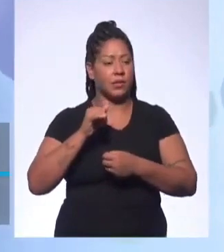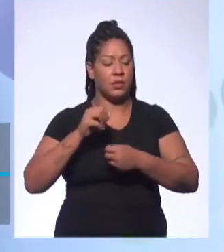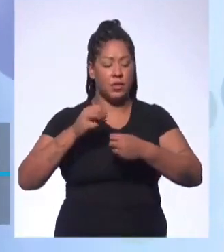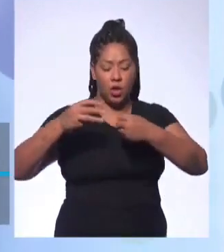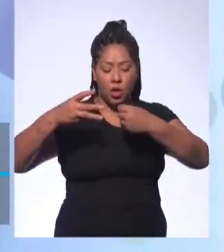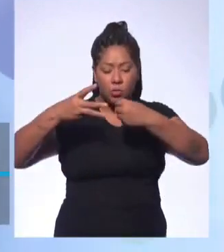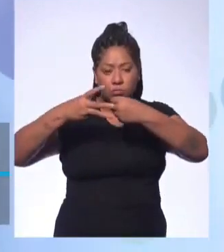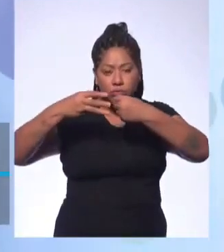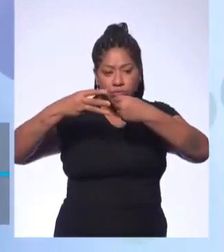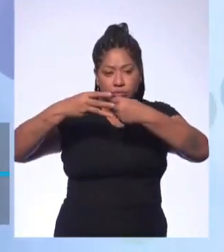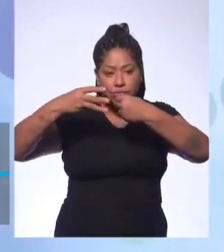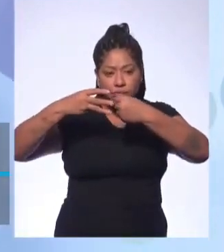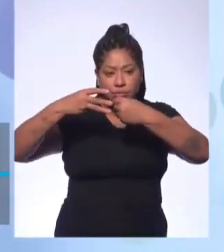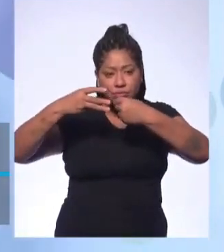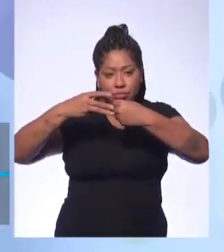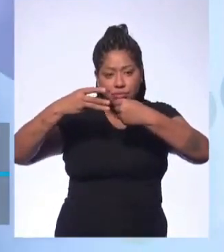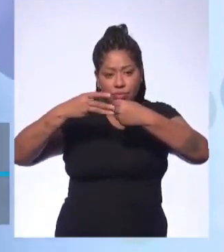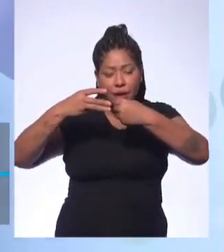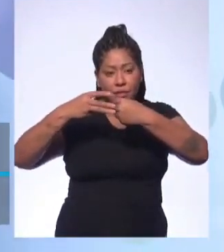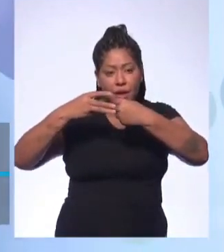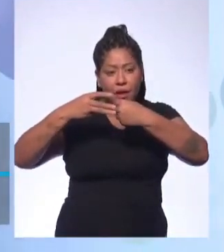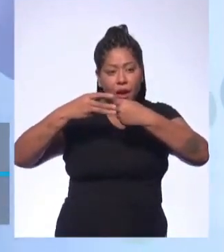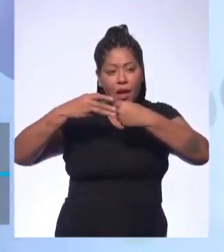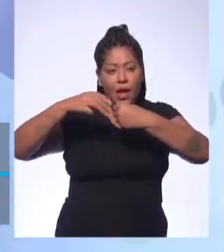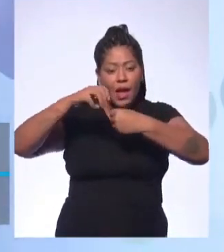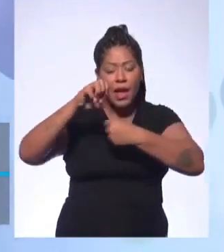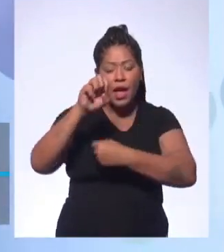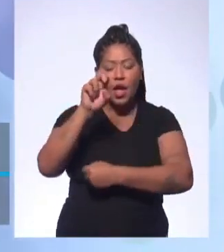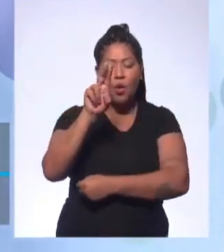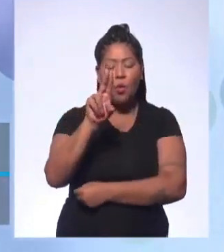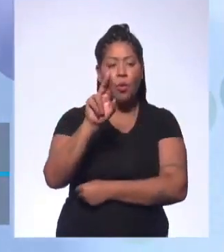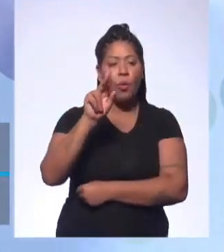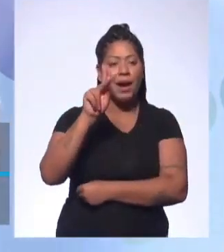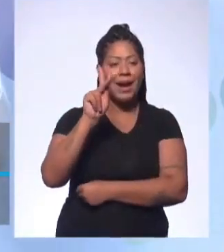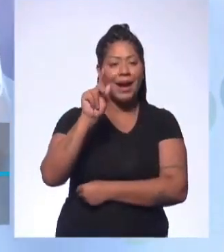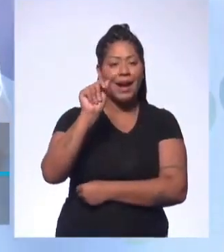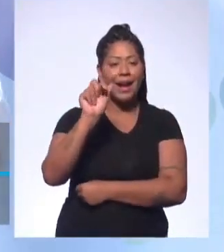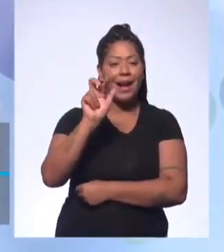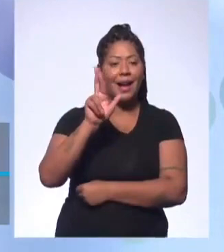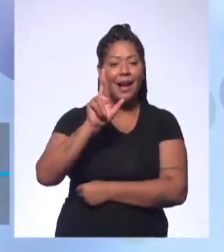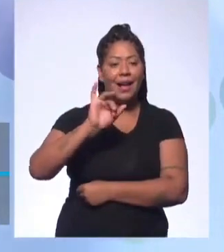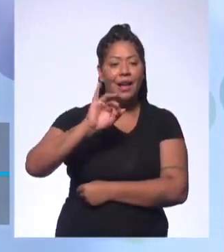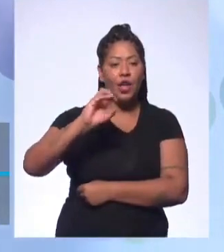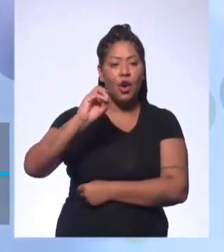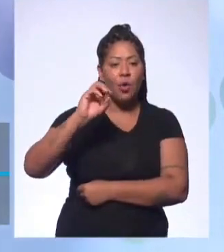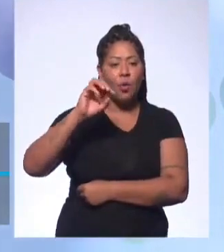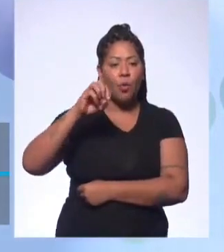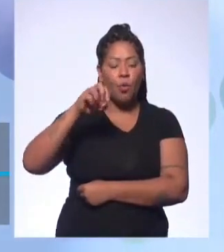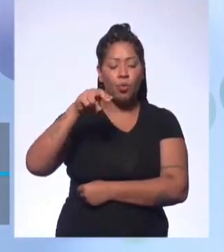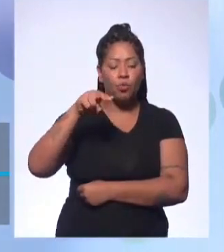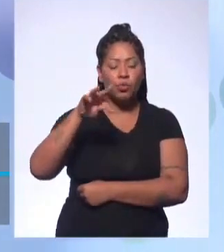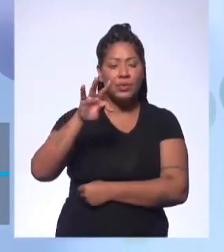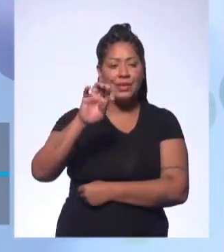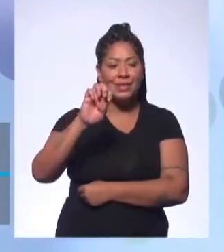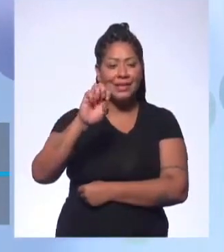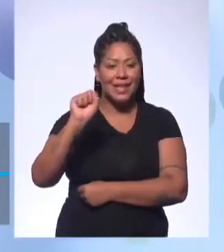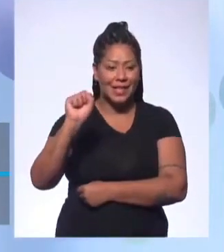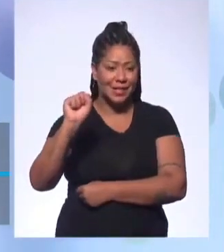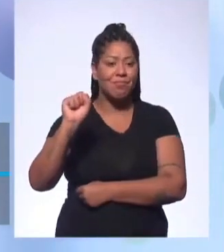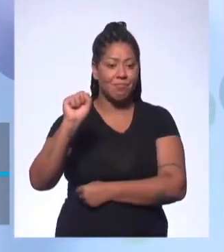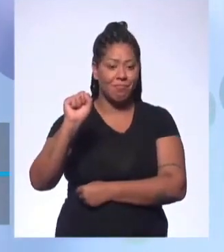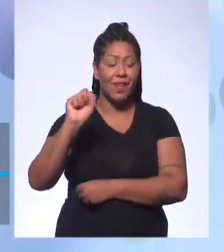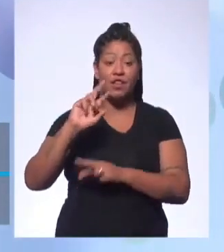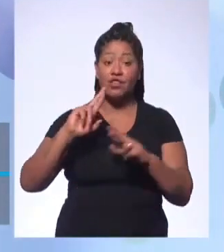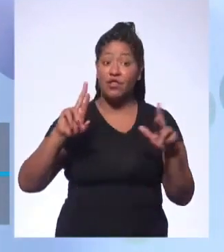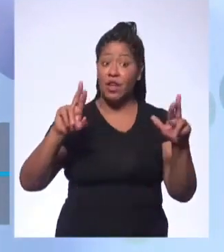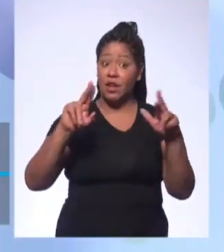célula eucarionte, essa já vai ser uma célula completona, que vai ter o material genético cercado pelo núcleo, né? Vai ter uma